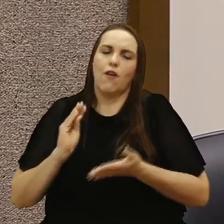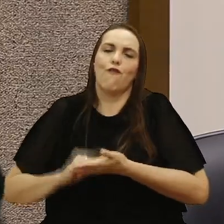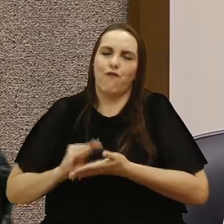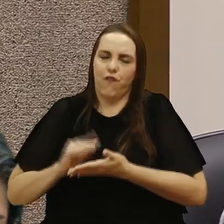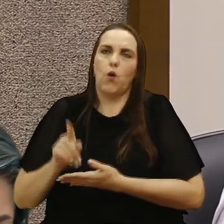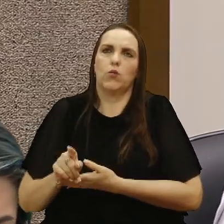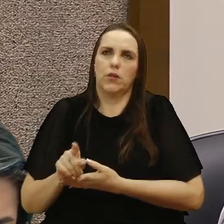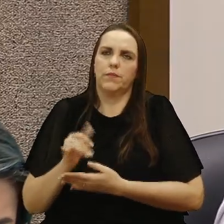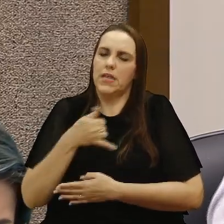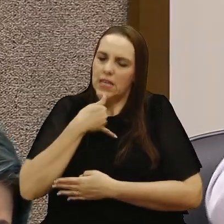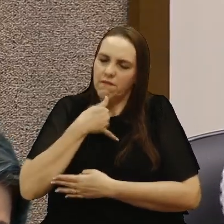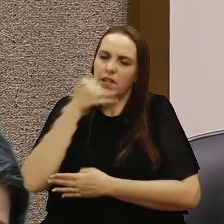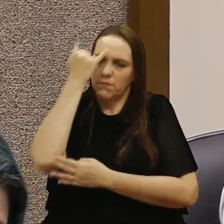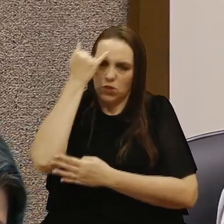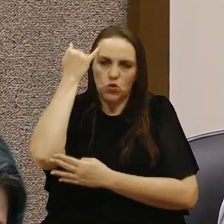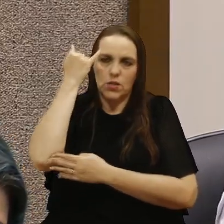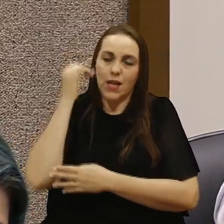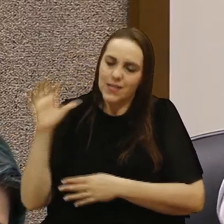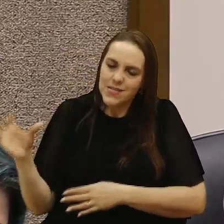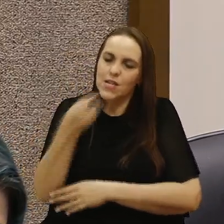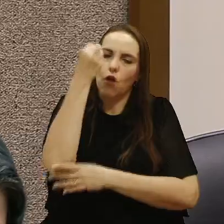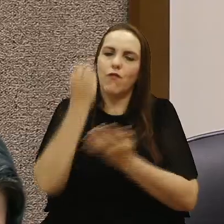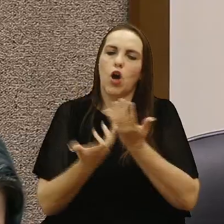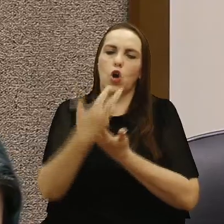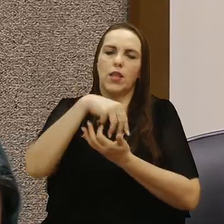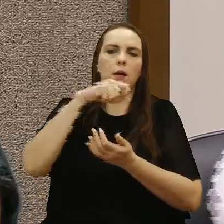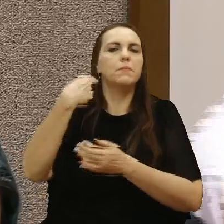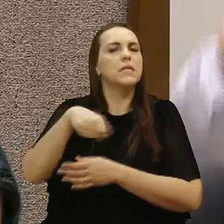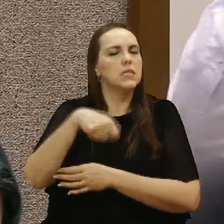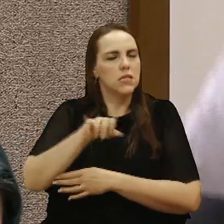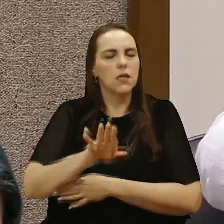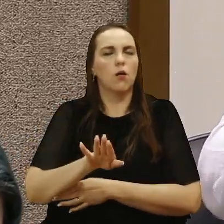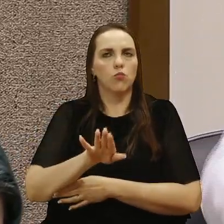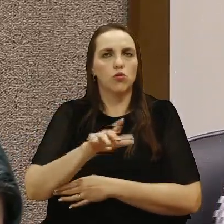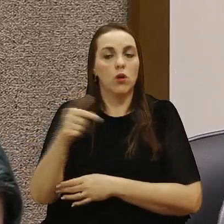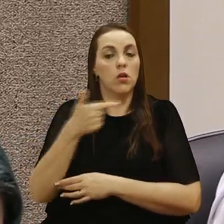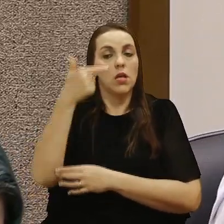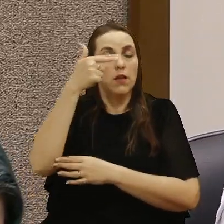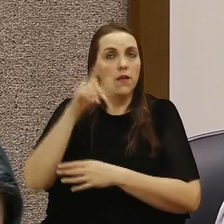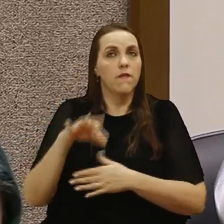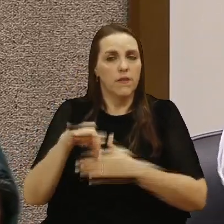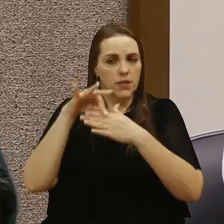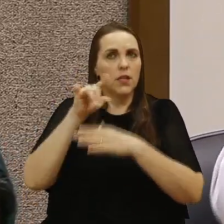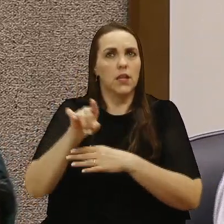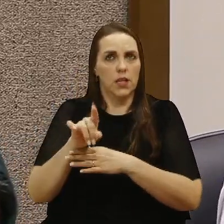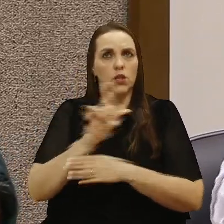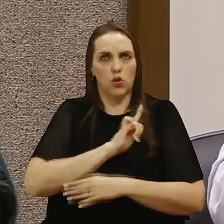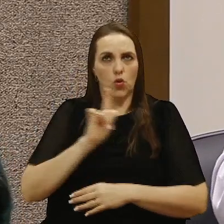Nós precisamos salvar a Codeca e tenho certeza que o vice-líder do governo, que é um dos maiores defensores da